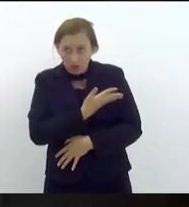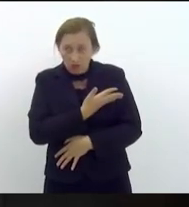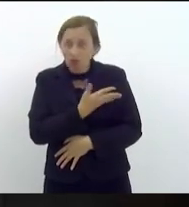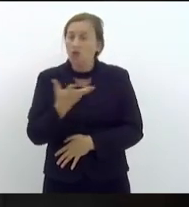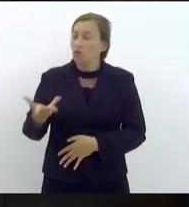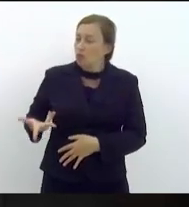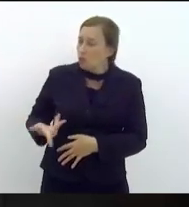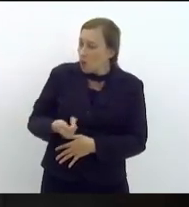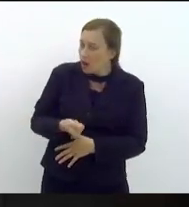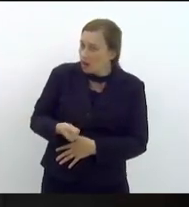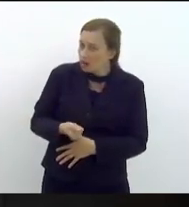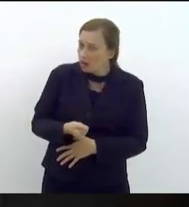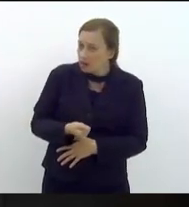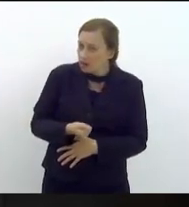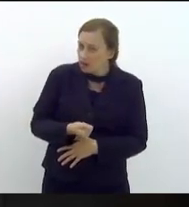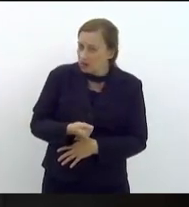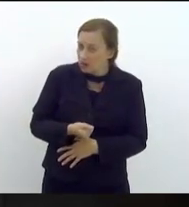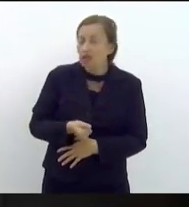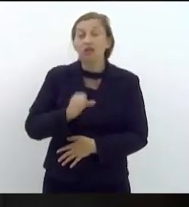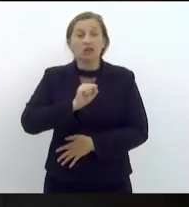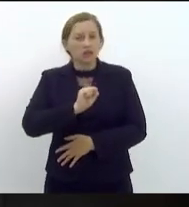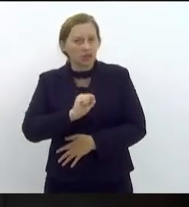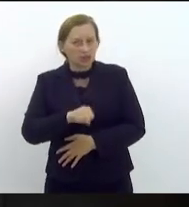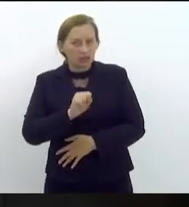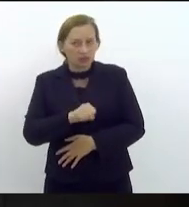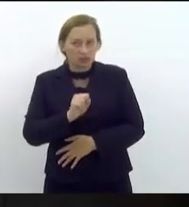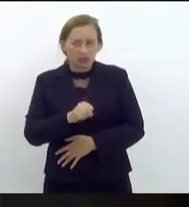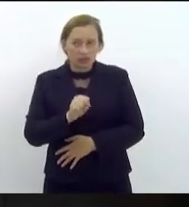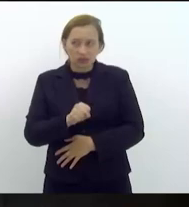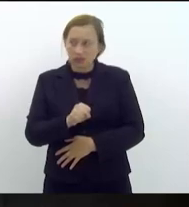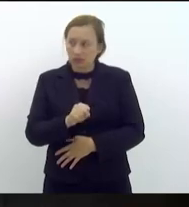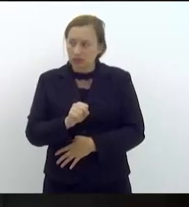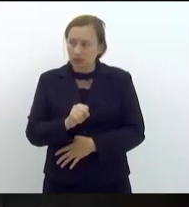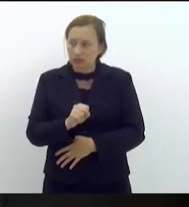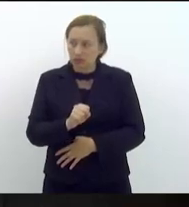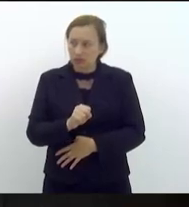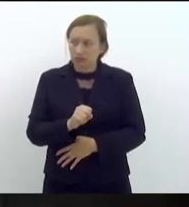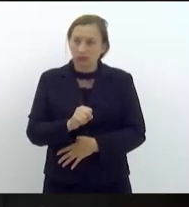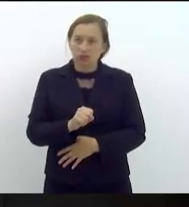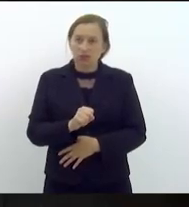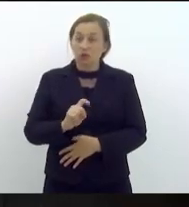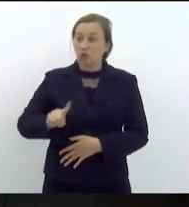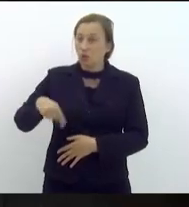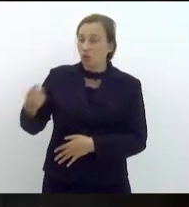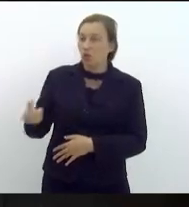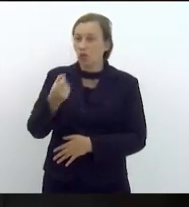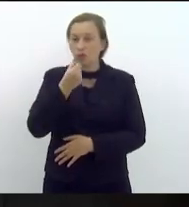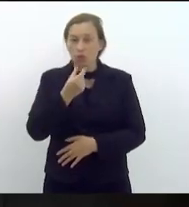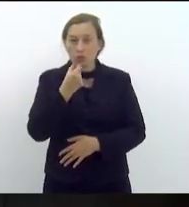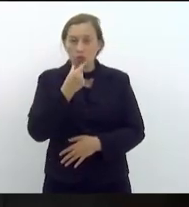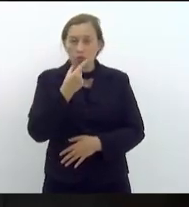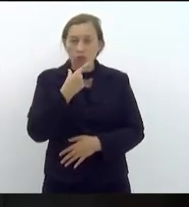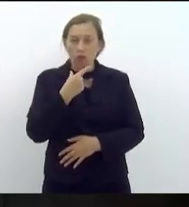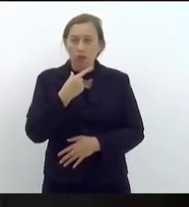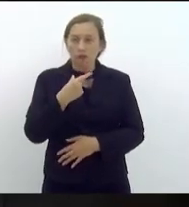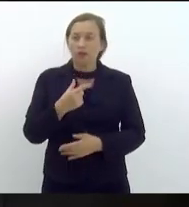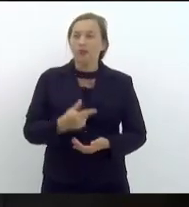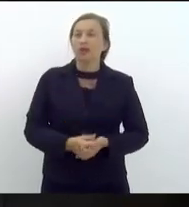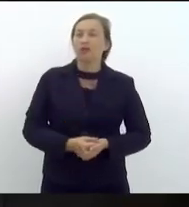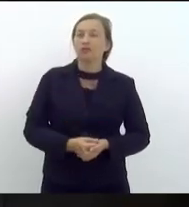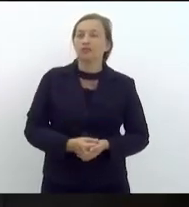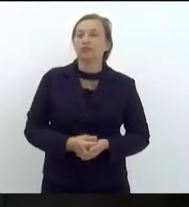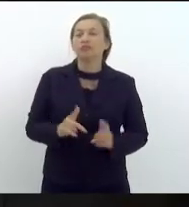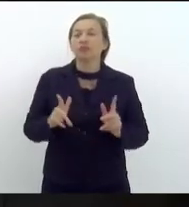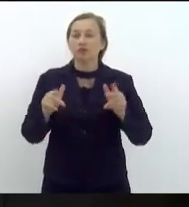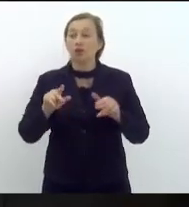qualificado E aí sim entrar como vários outros remédios quer dizer nem mais nem menos da mesma